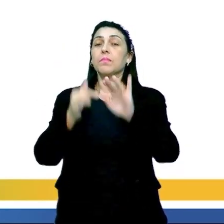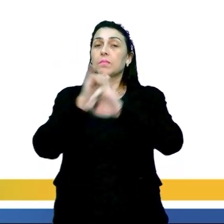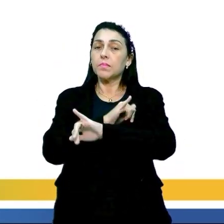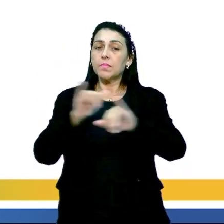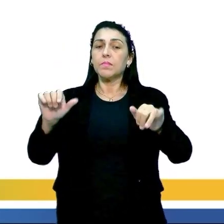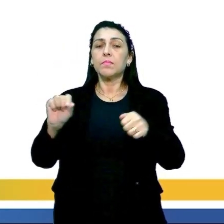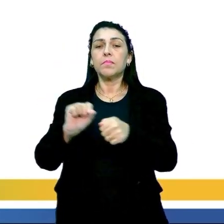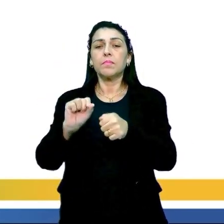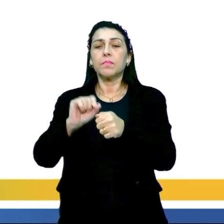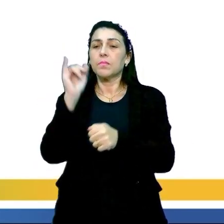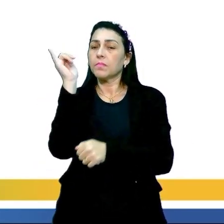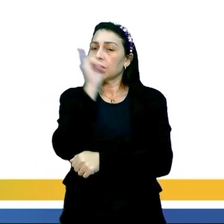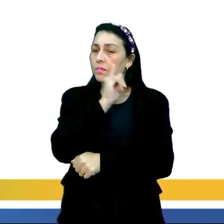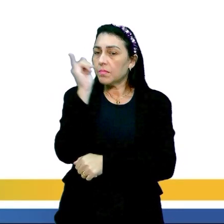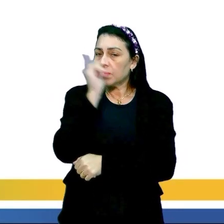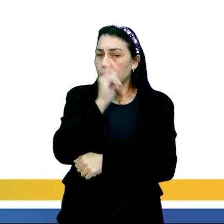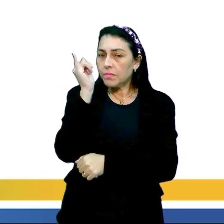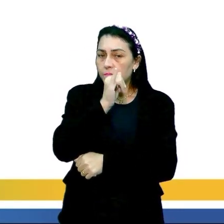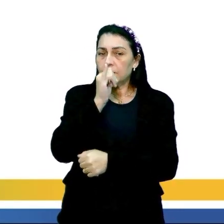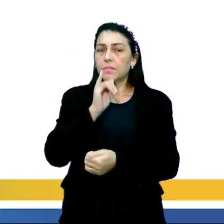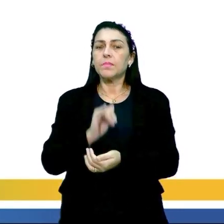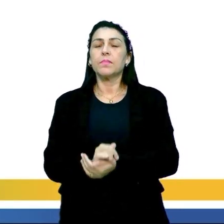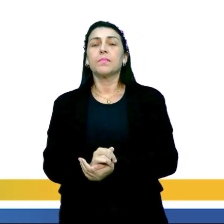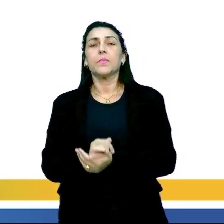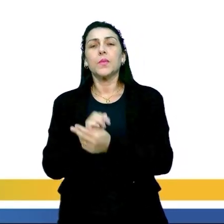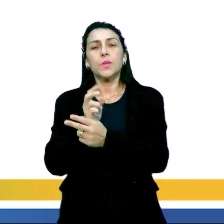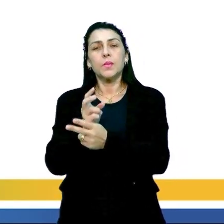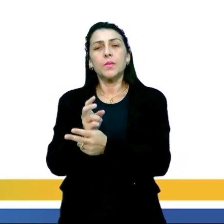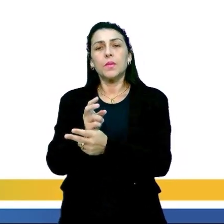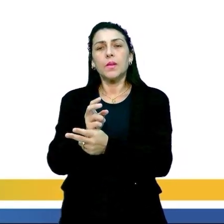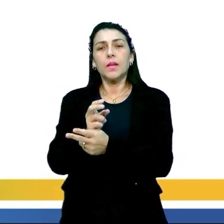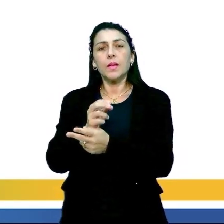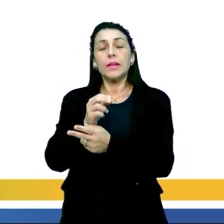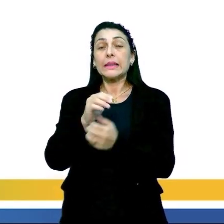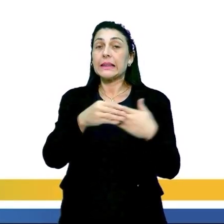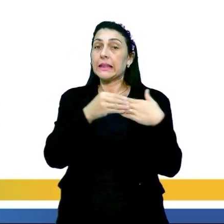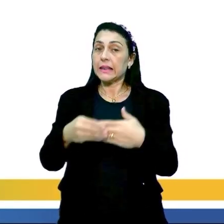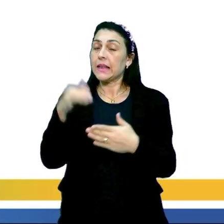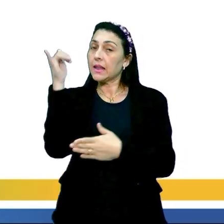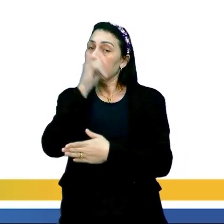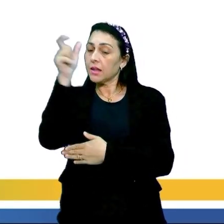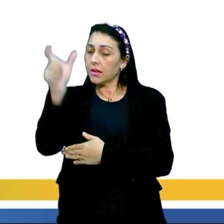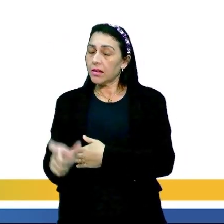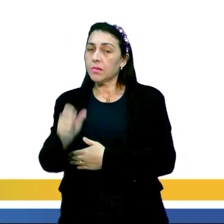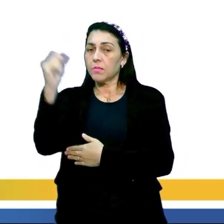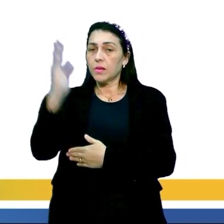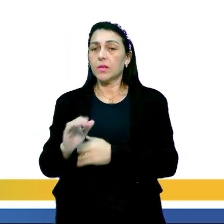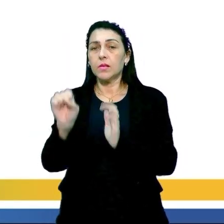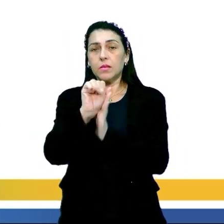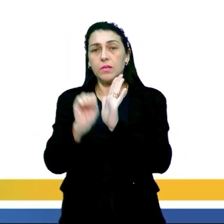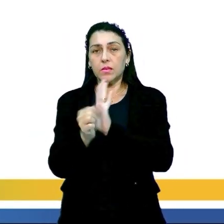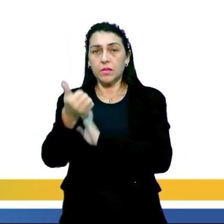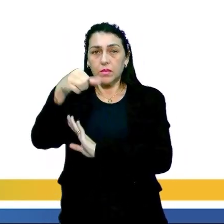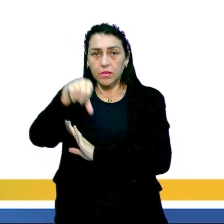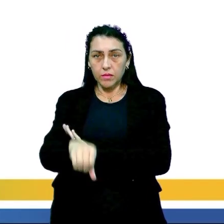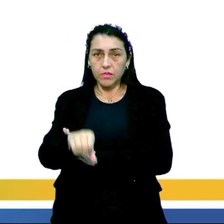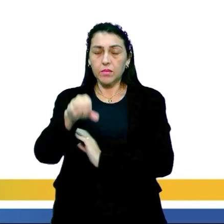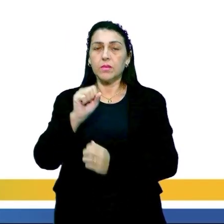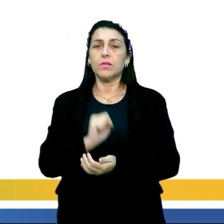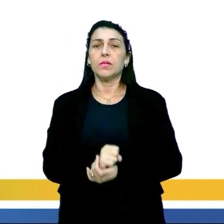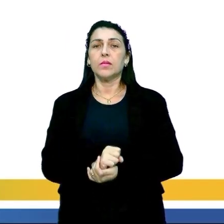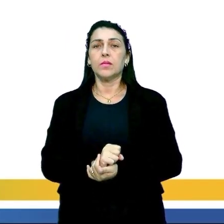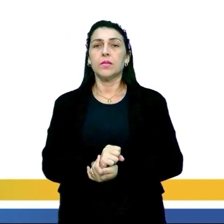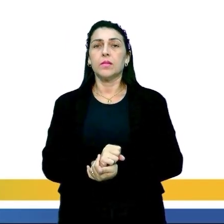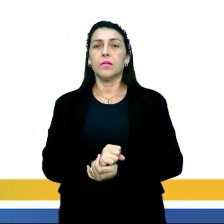Itália de atrativos para trazer italianos para o Brasil do século XIX,